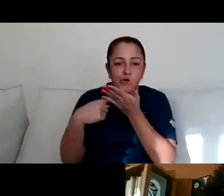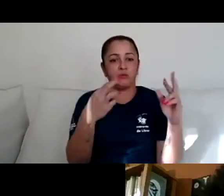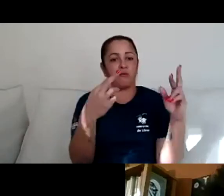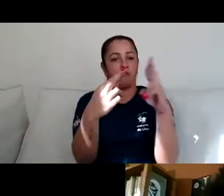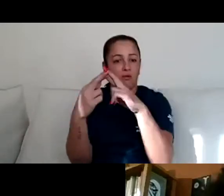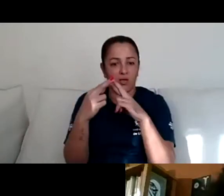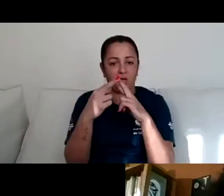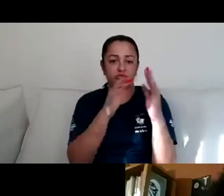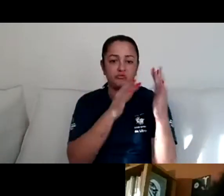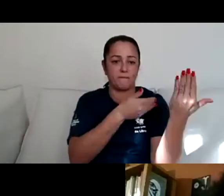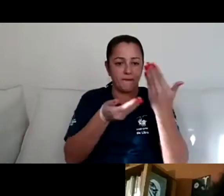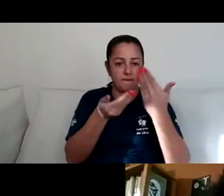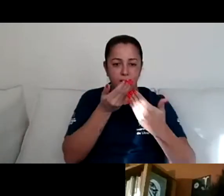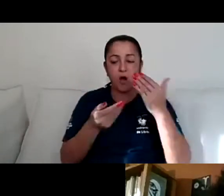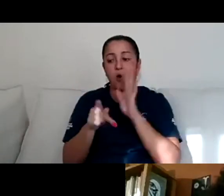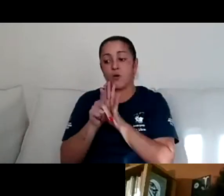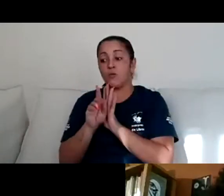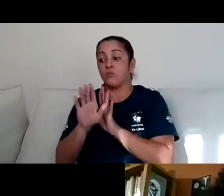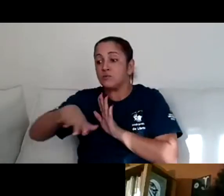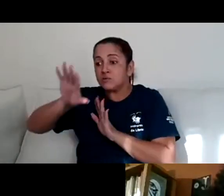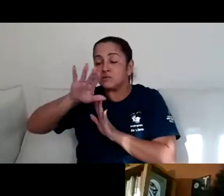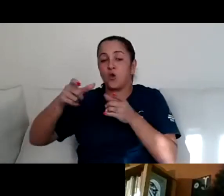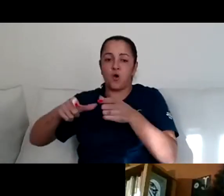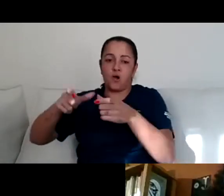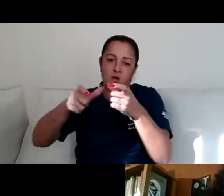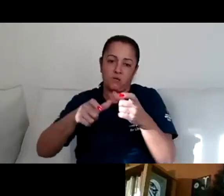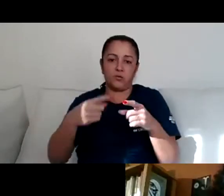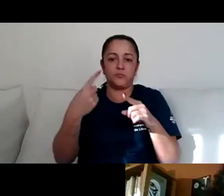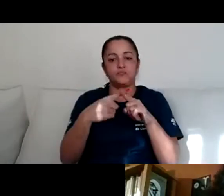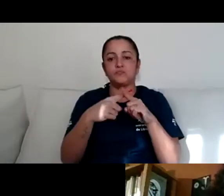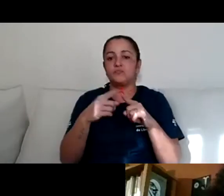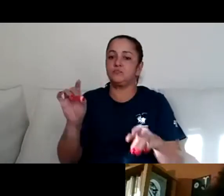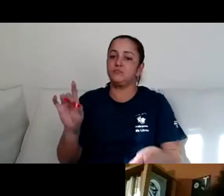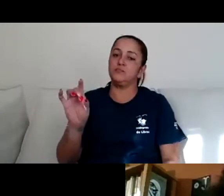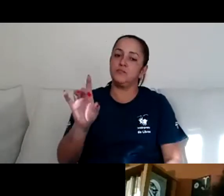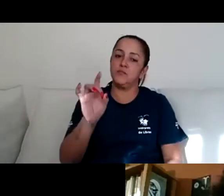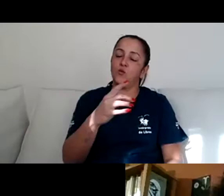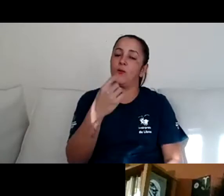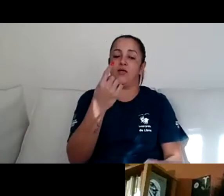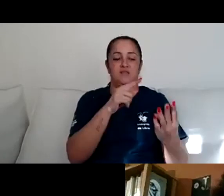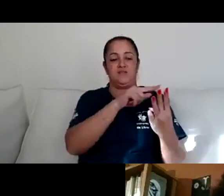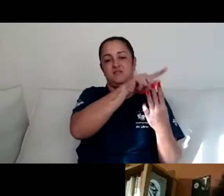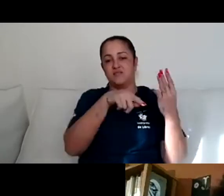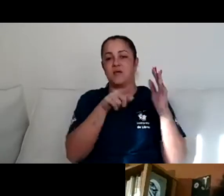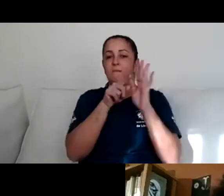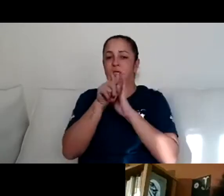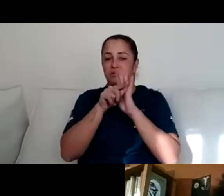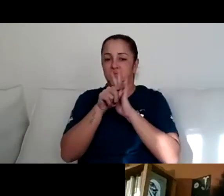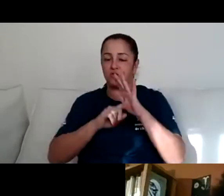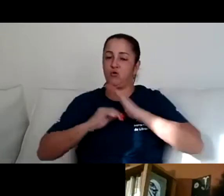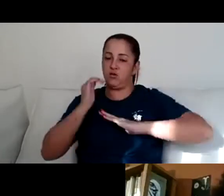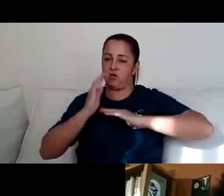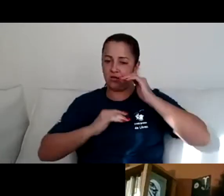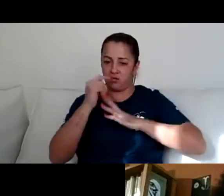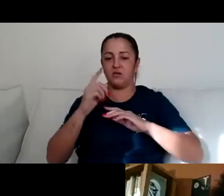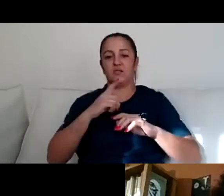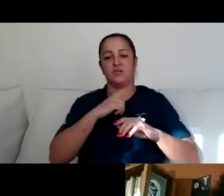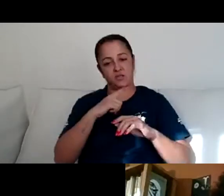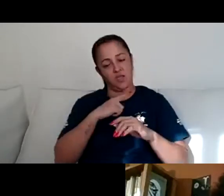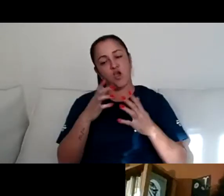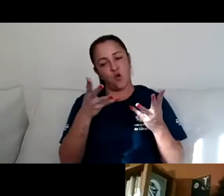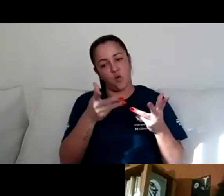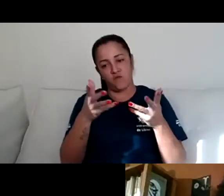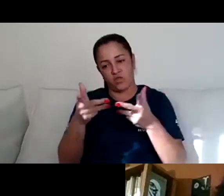território local. Então, porque cada uma dessas pesquisadoras e autoras foram convidadas